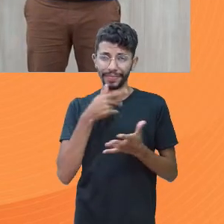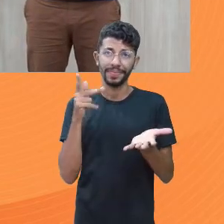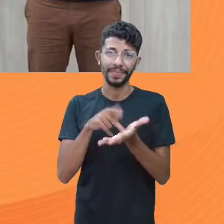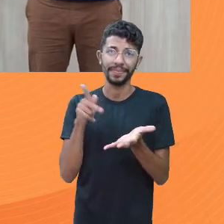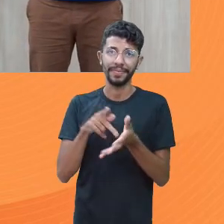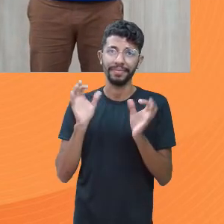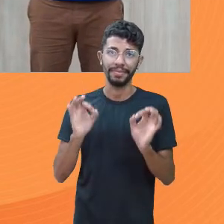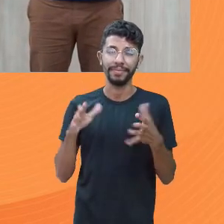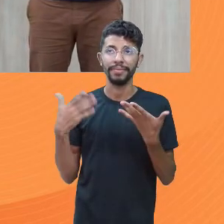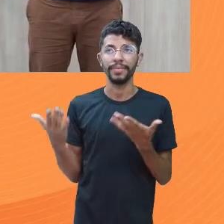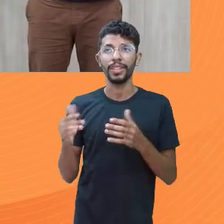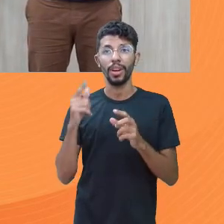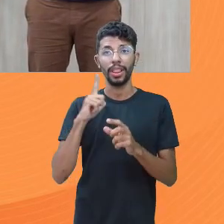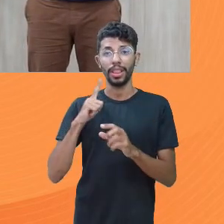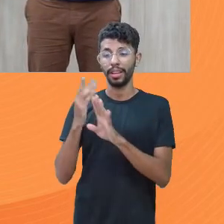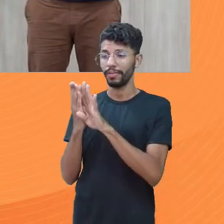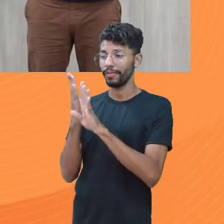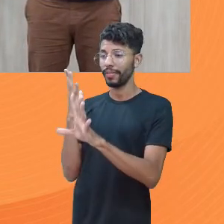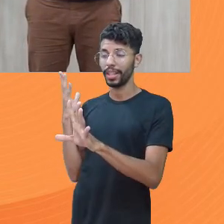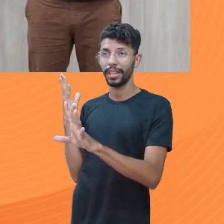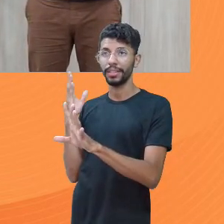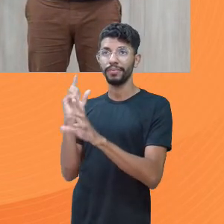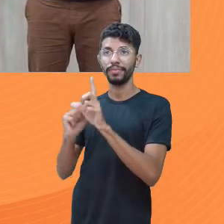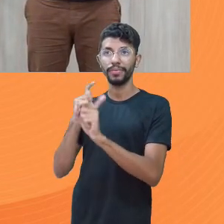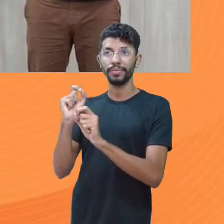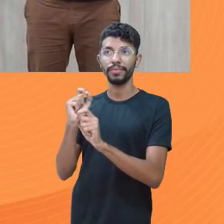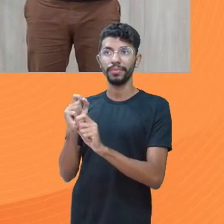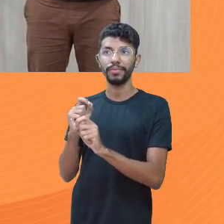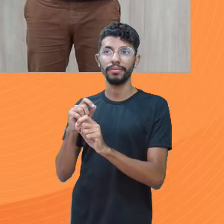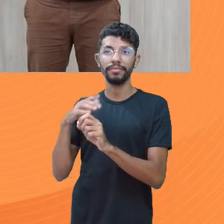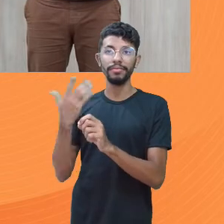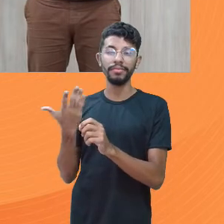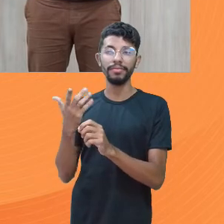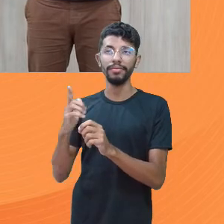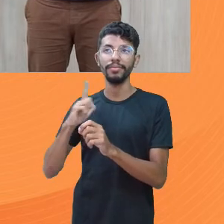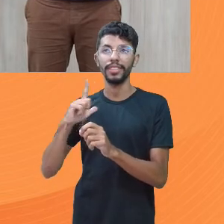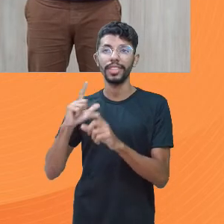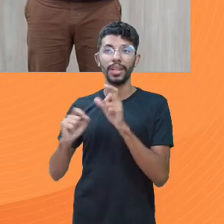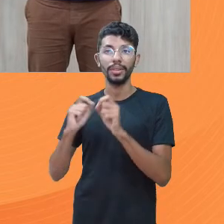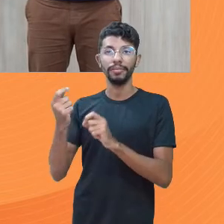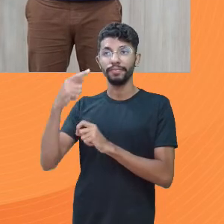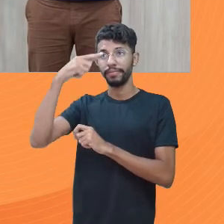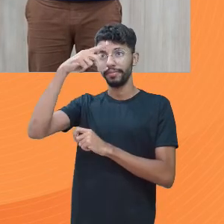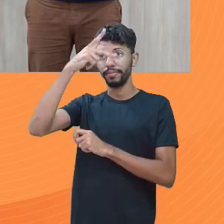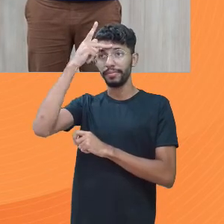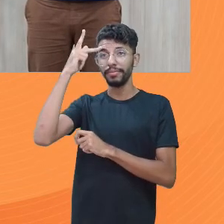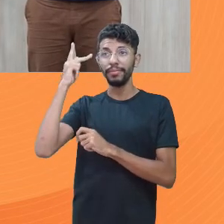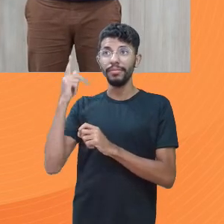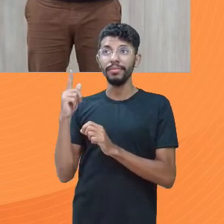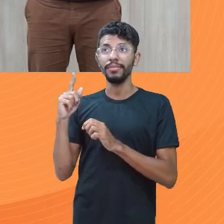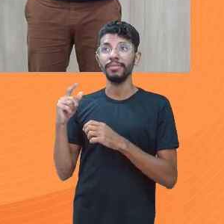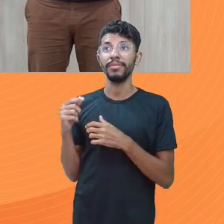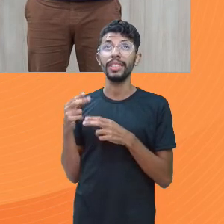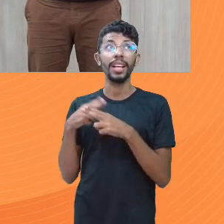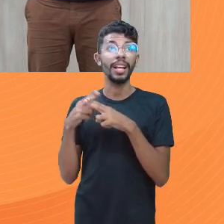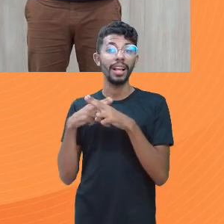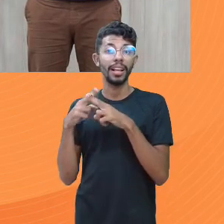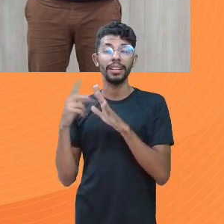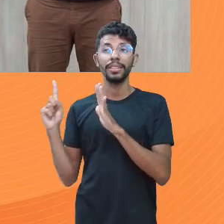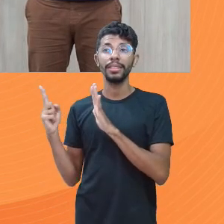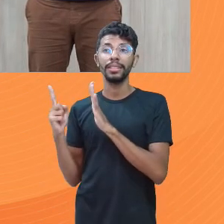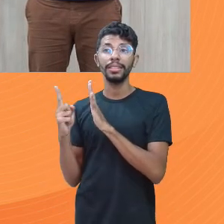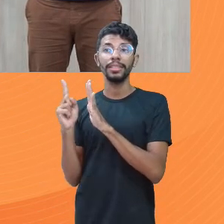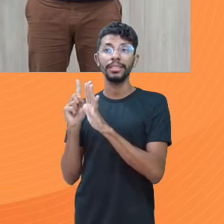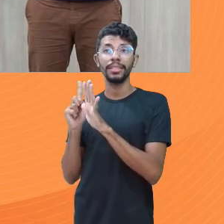uma fila, e aí chega uma pessoa toda sonsa, e lará